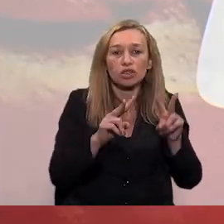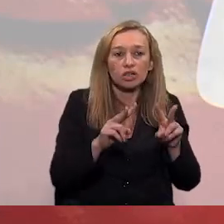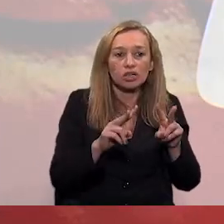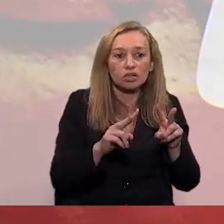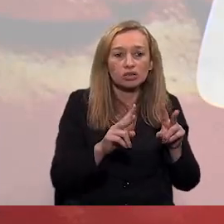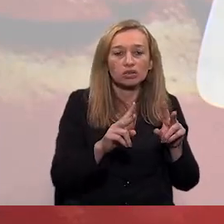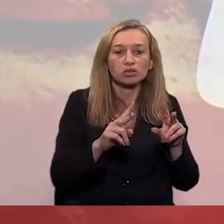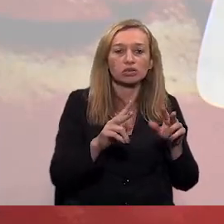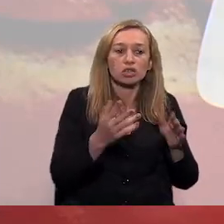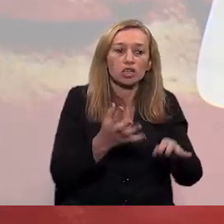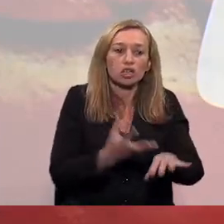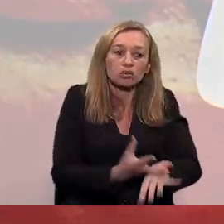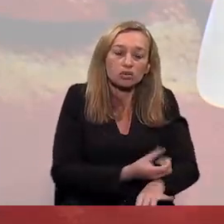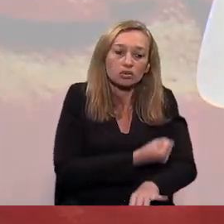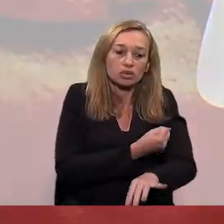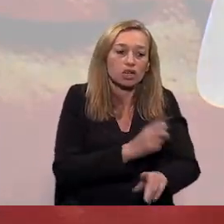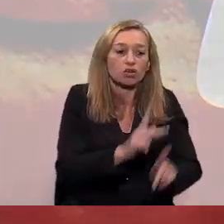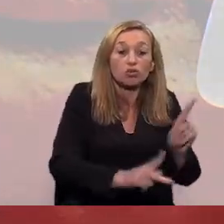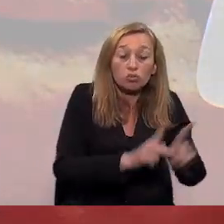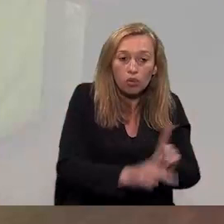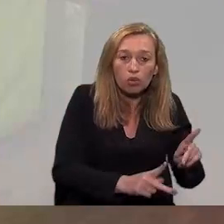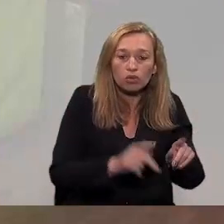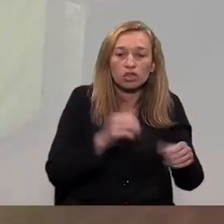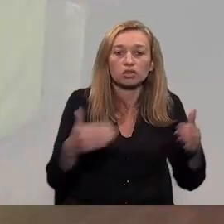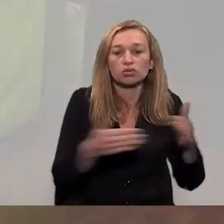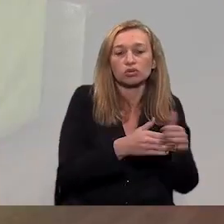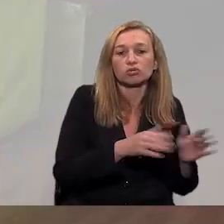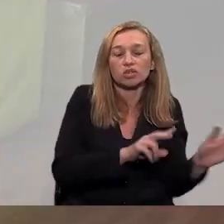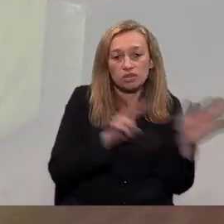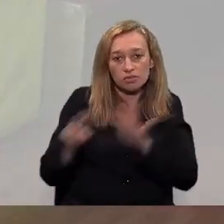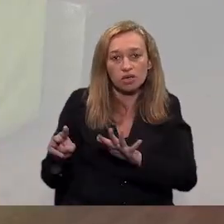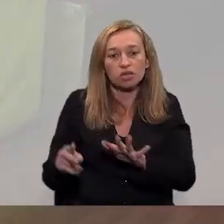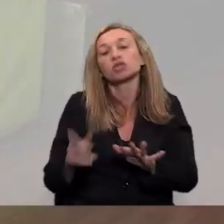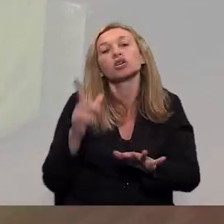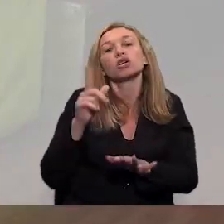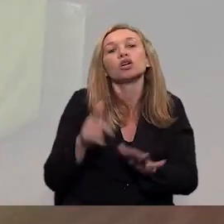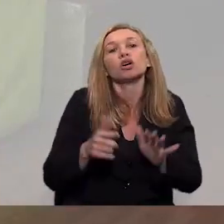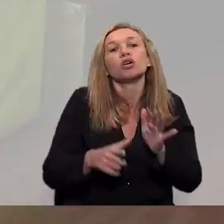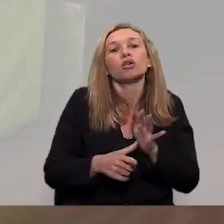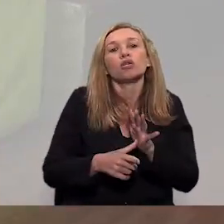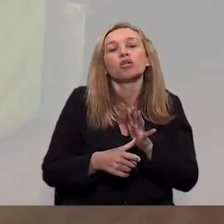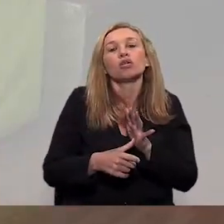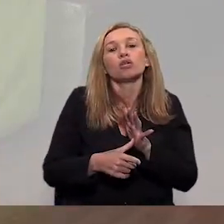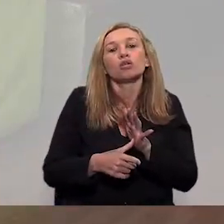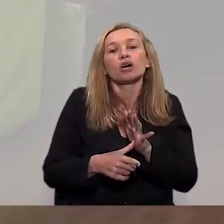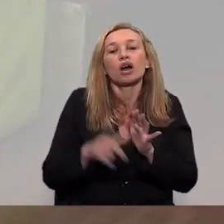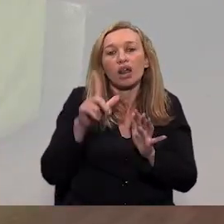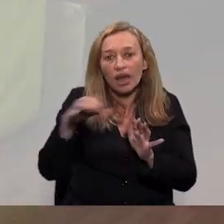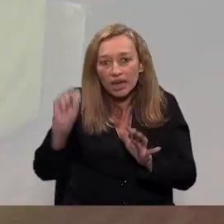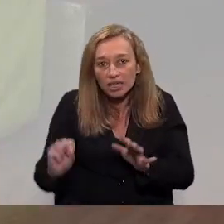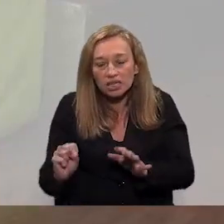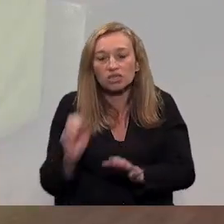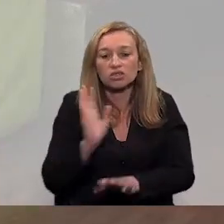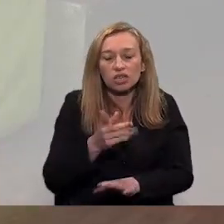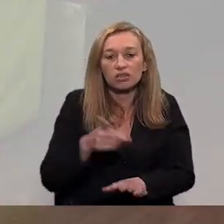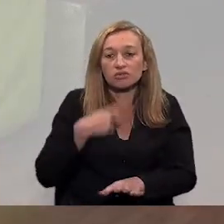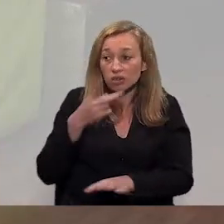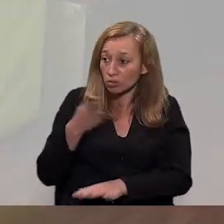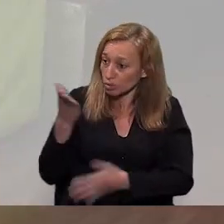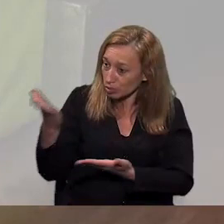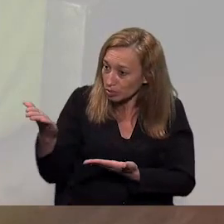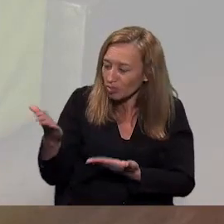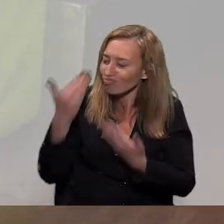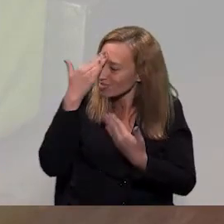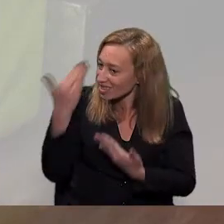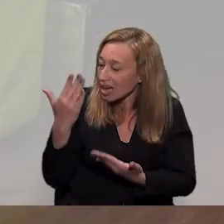a população nas últimas semanas. Bem, gente, no bloco anterior a Laís deu o depoimento dela, né? Obrigada pelo seu